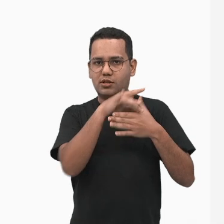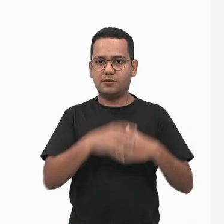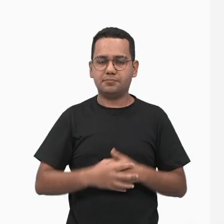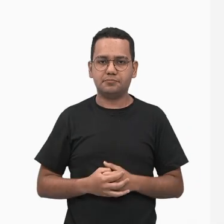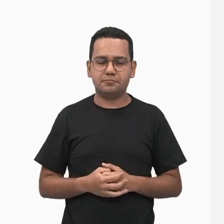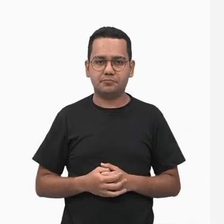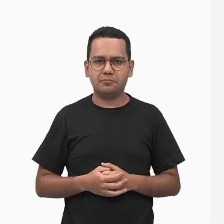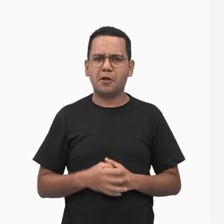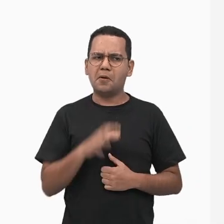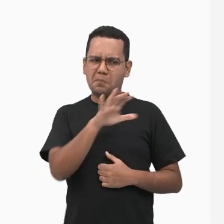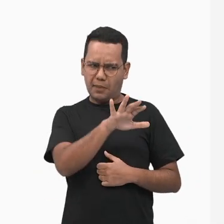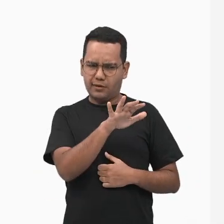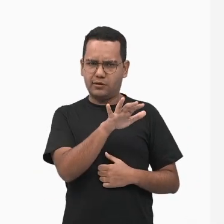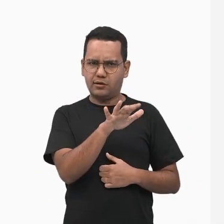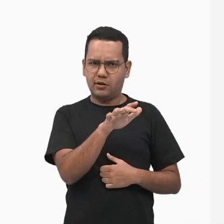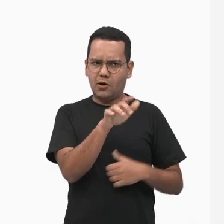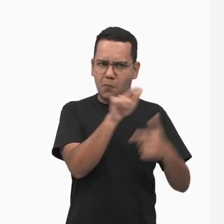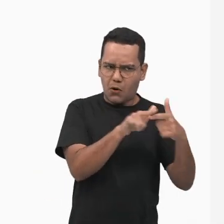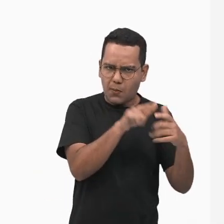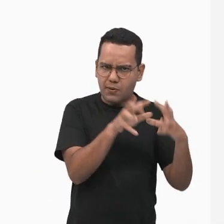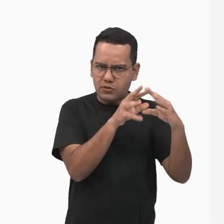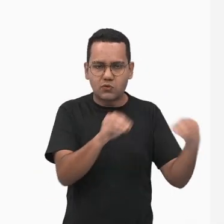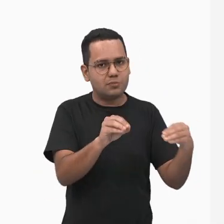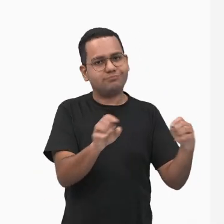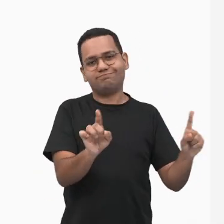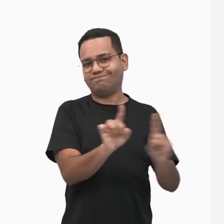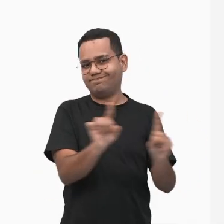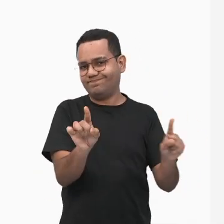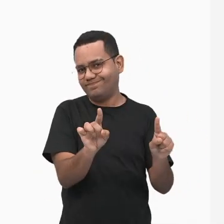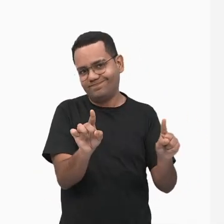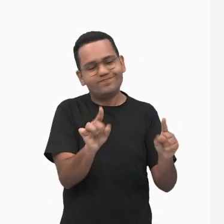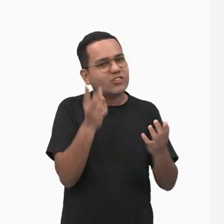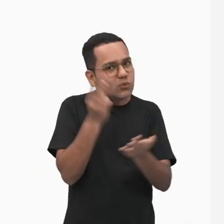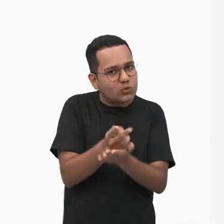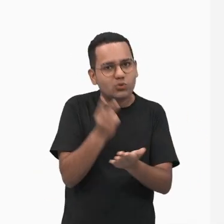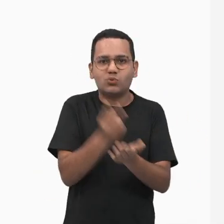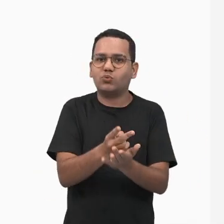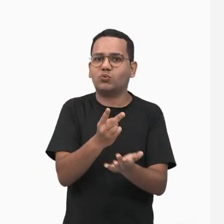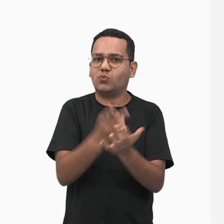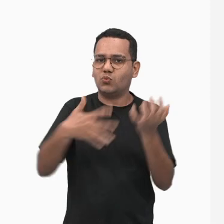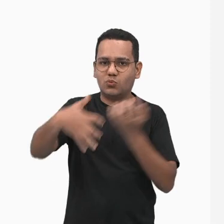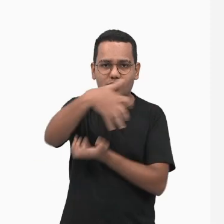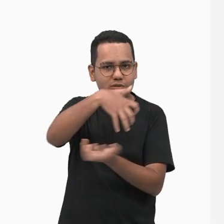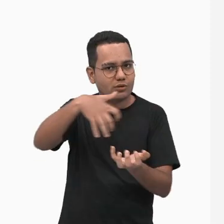problema. Os conflitos vão continuar, os protestos continuaram,